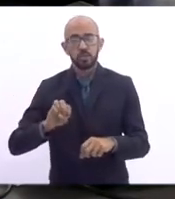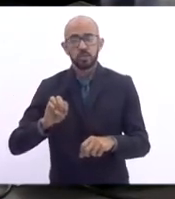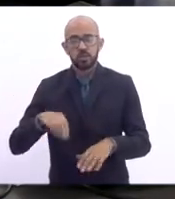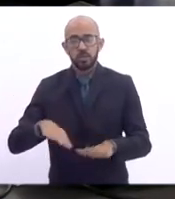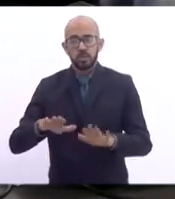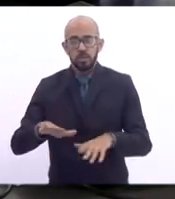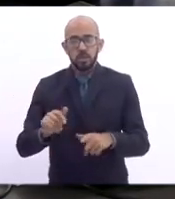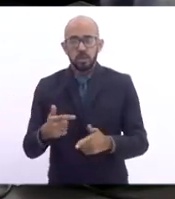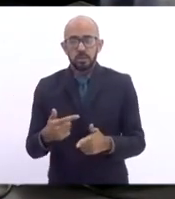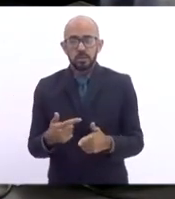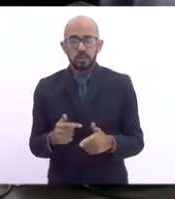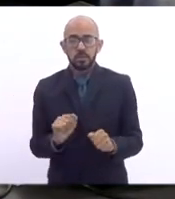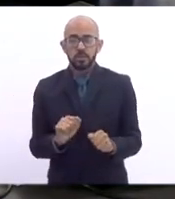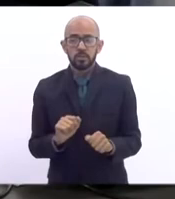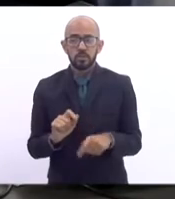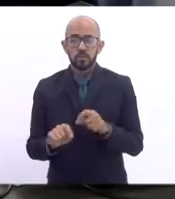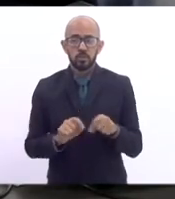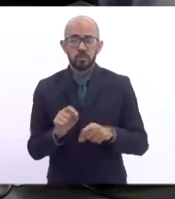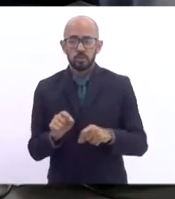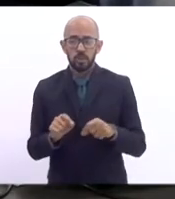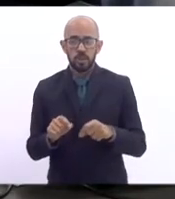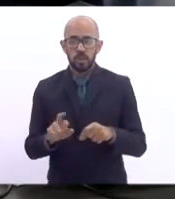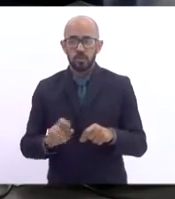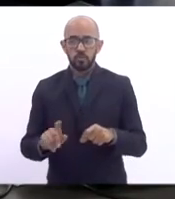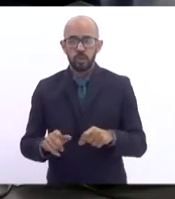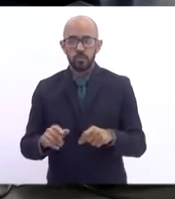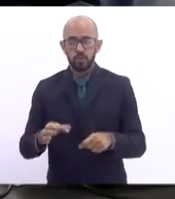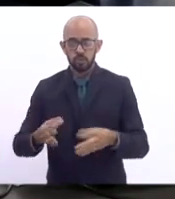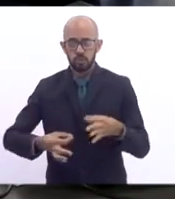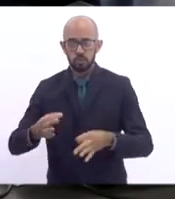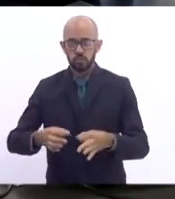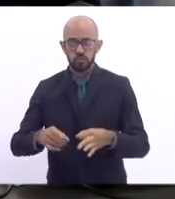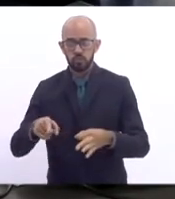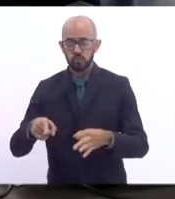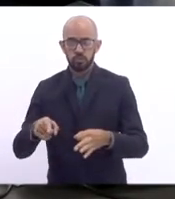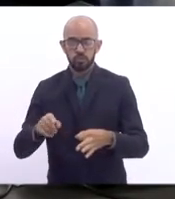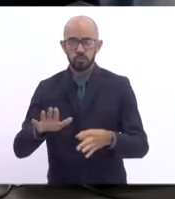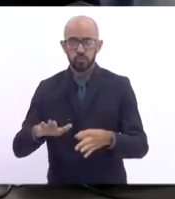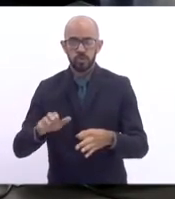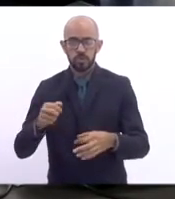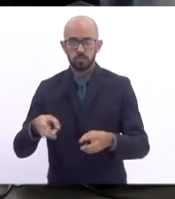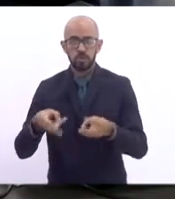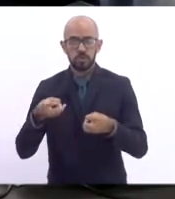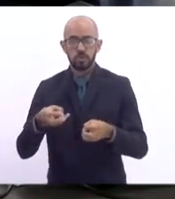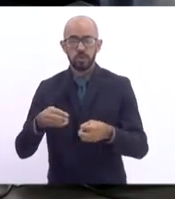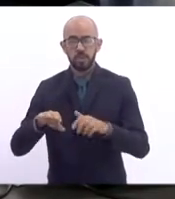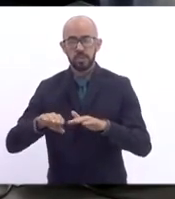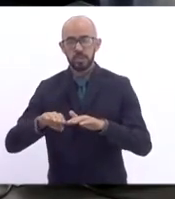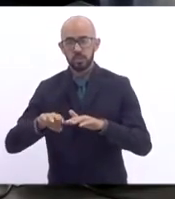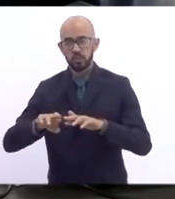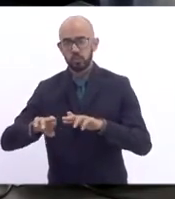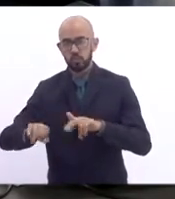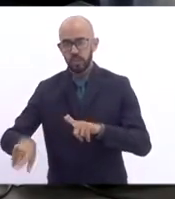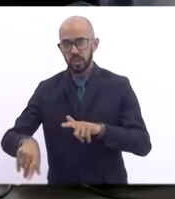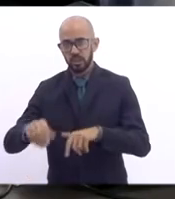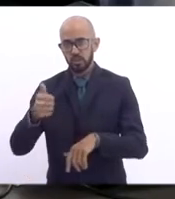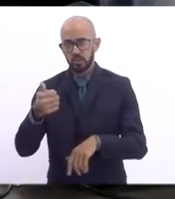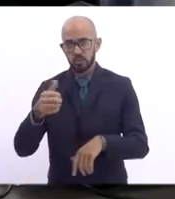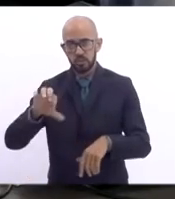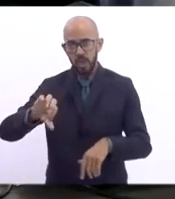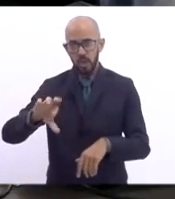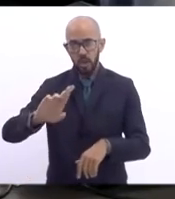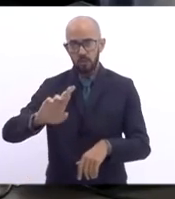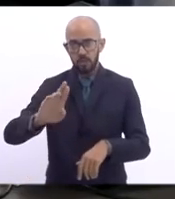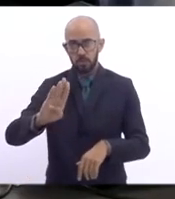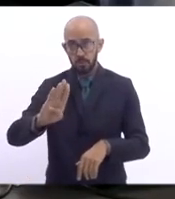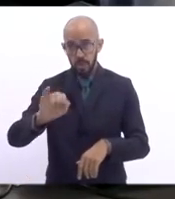parte jurídica ela ela eles só foram verificar essa diferença dos 19 dias e a